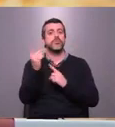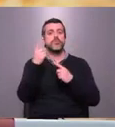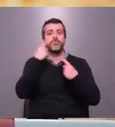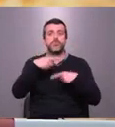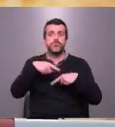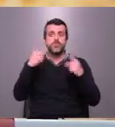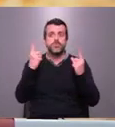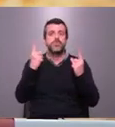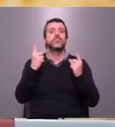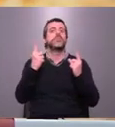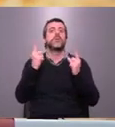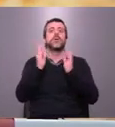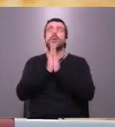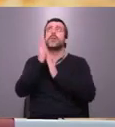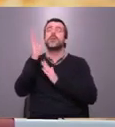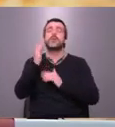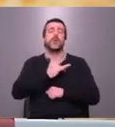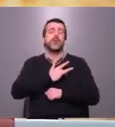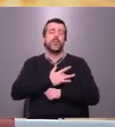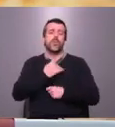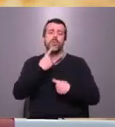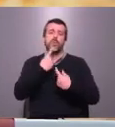conhecer o quanto Deus nos ama.